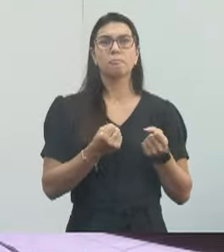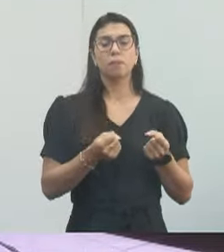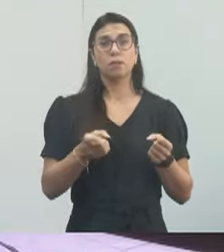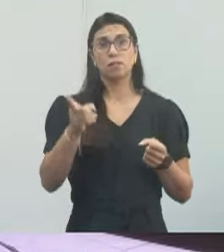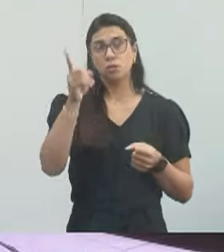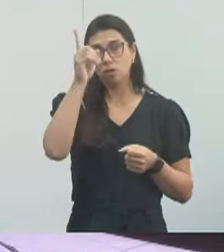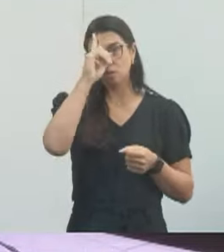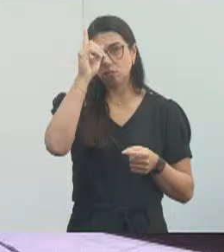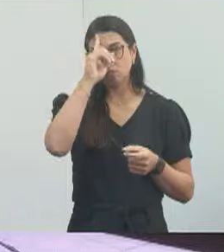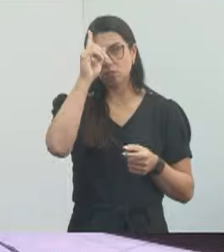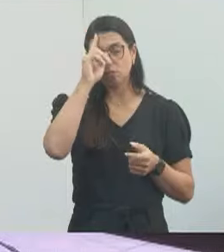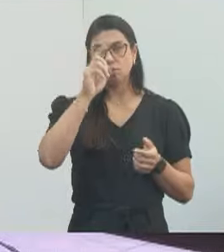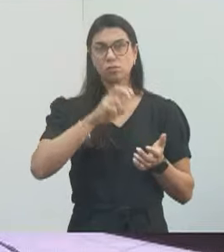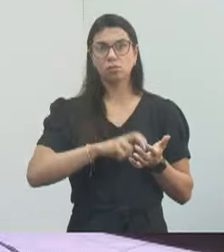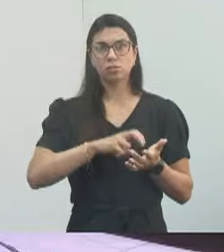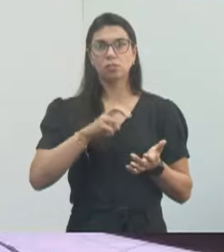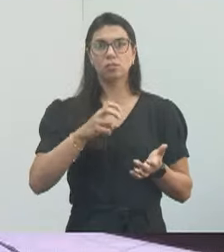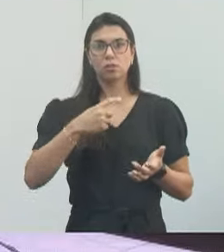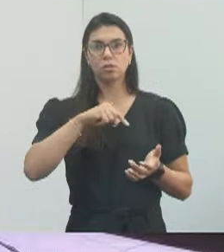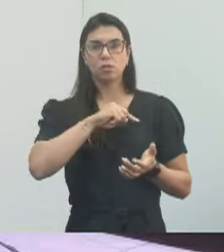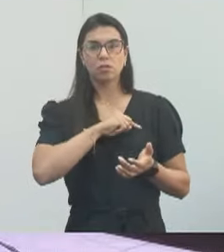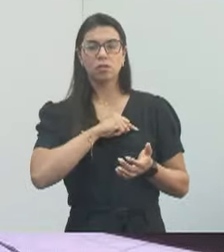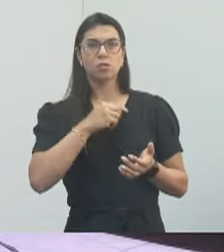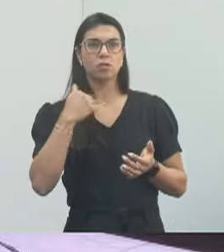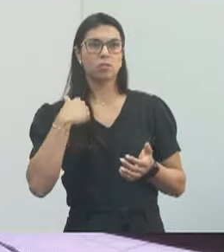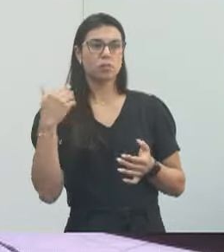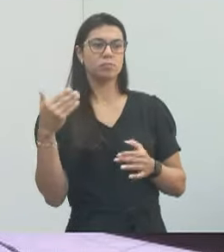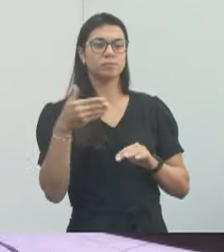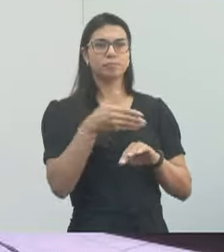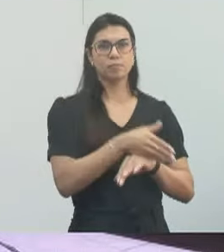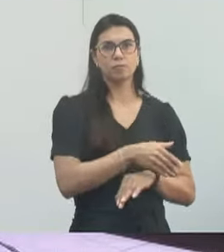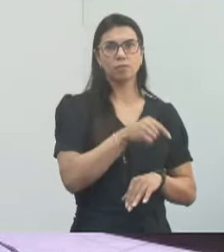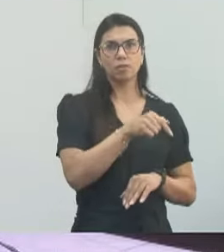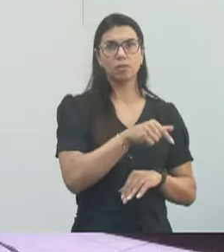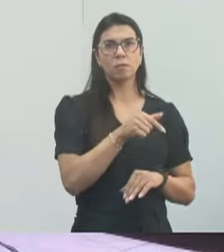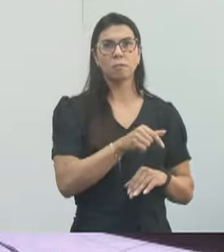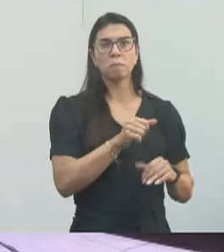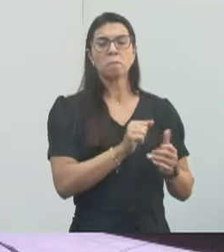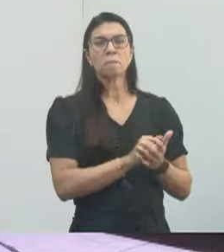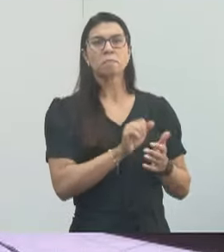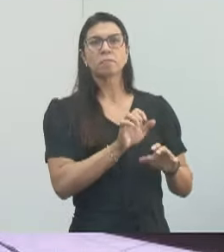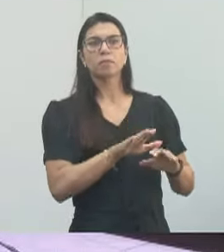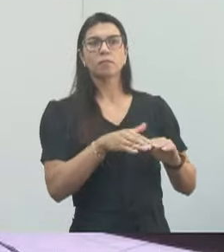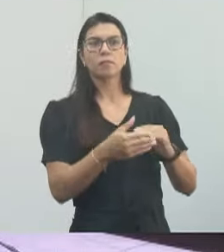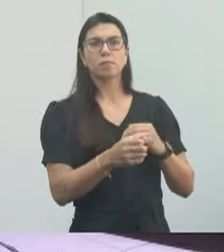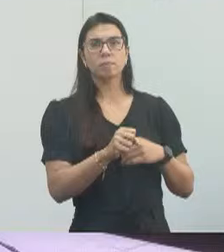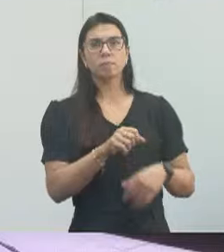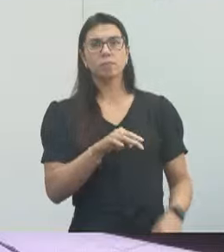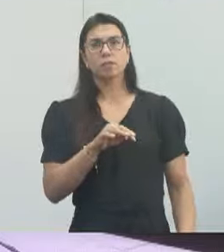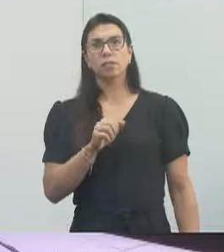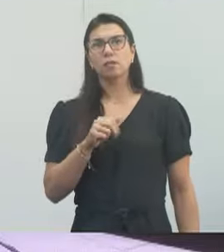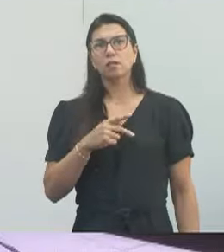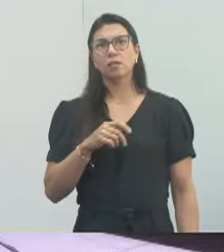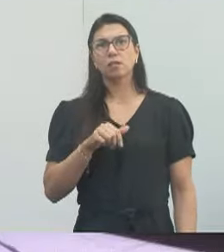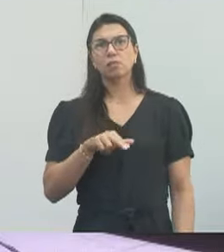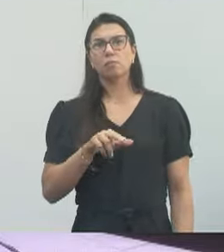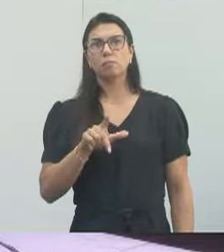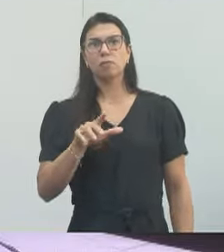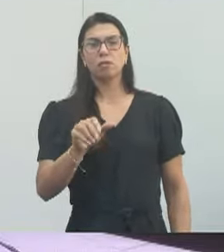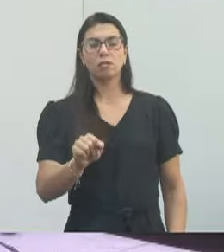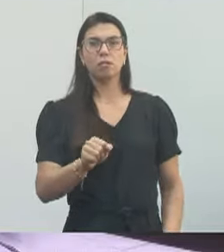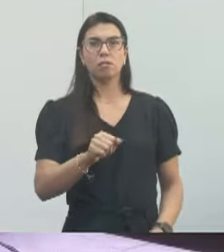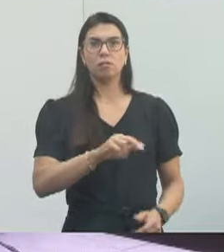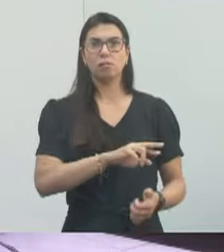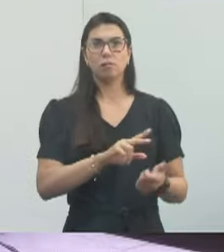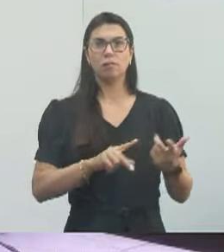dia de manhã um trânsito daquilo a gente teve ali de manhã né analisando conversando com vários motoristas tá sofrendo muito então a gente tá